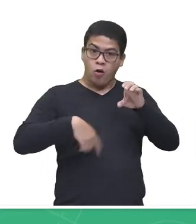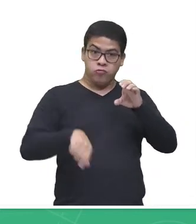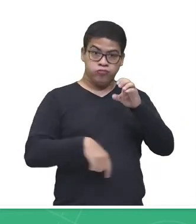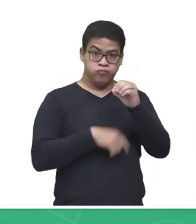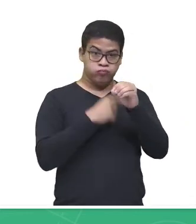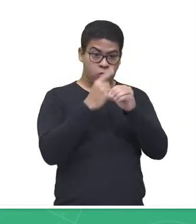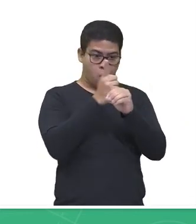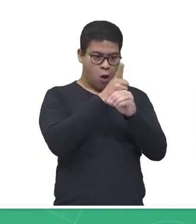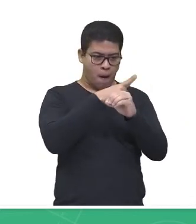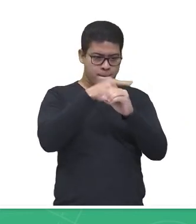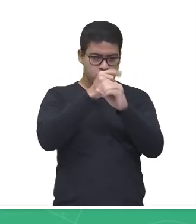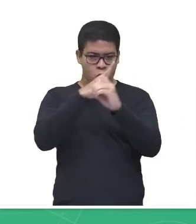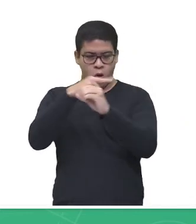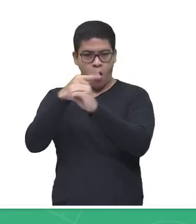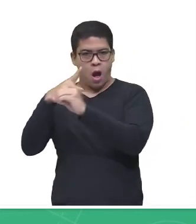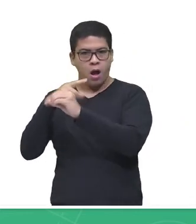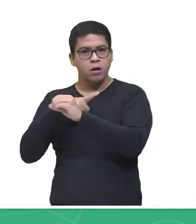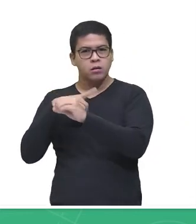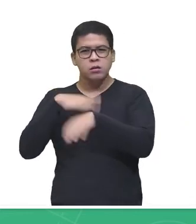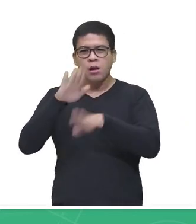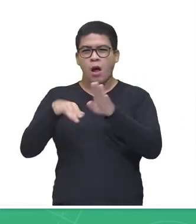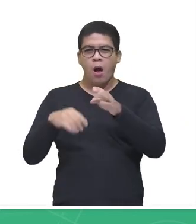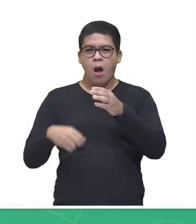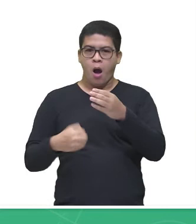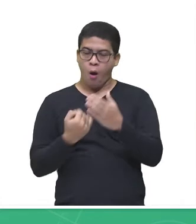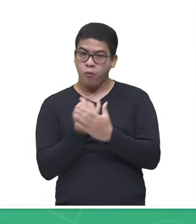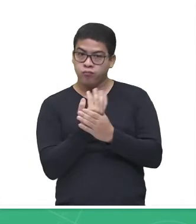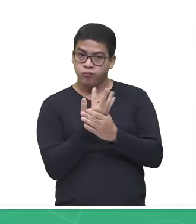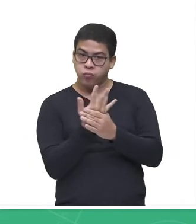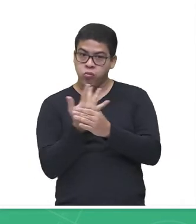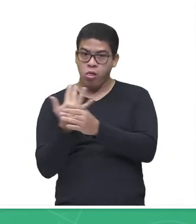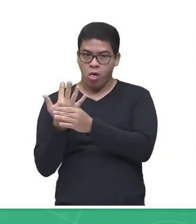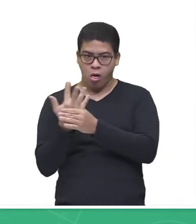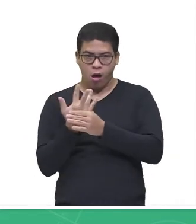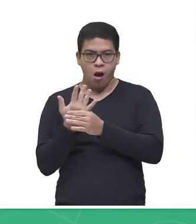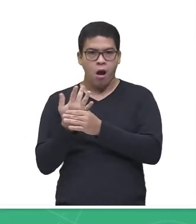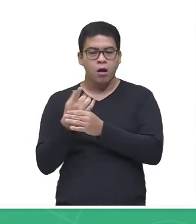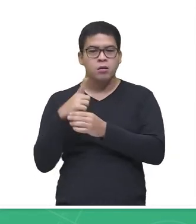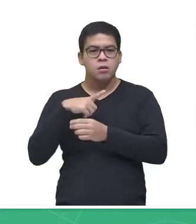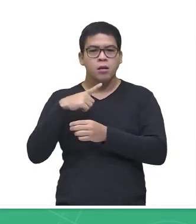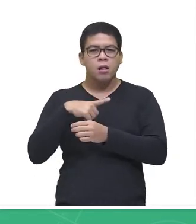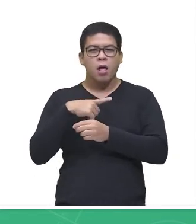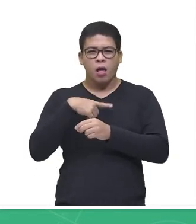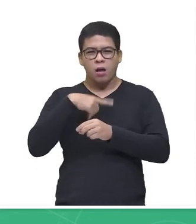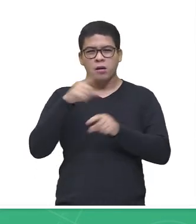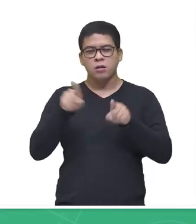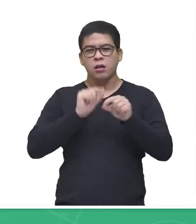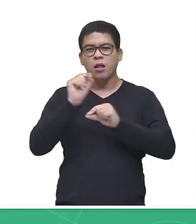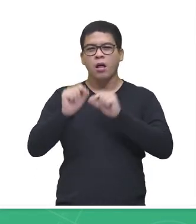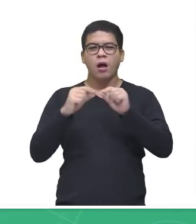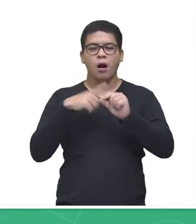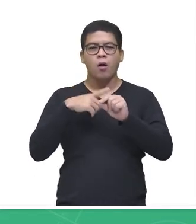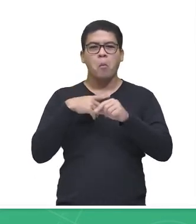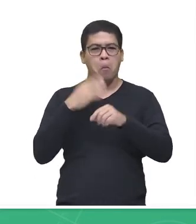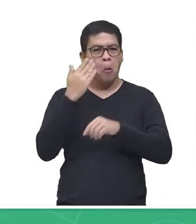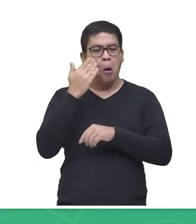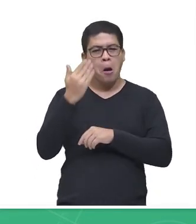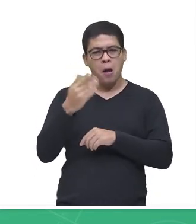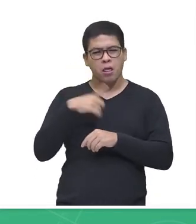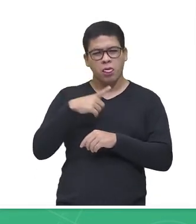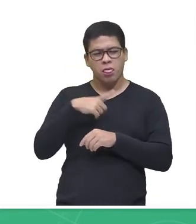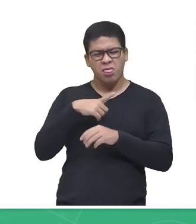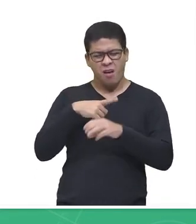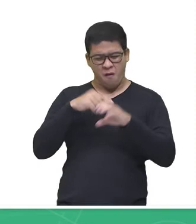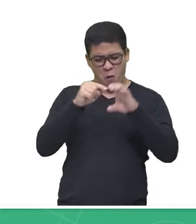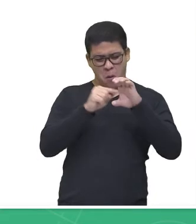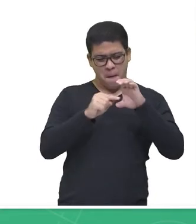Sabendo que a alga unicelular Chlamydomonas apresenta flagelo, espera-se observar a presença de centríolos em suas